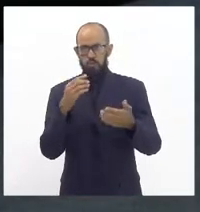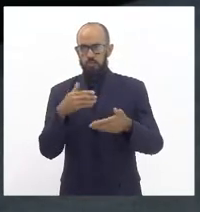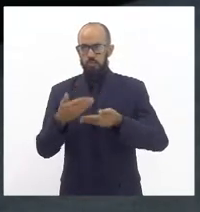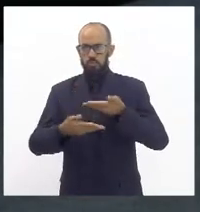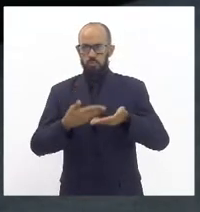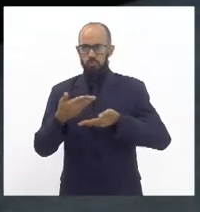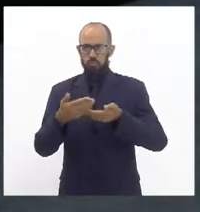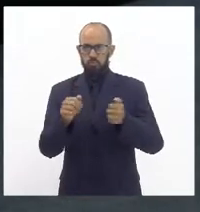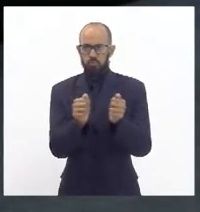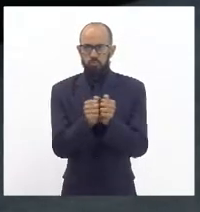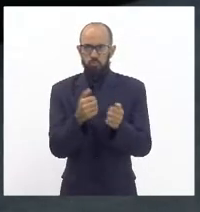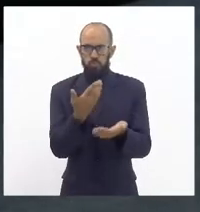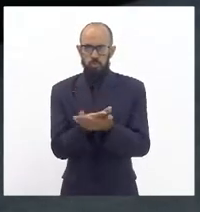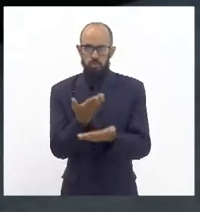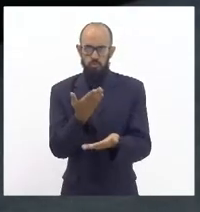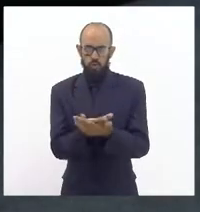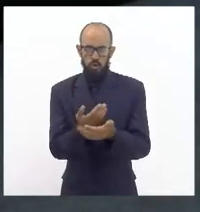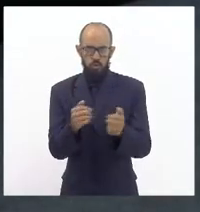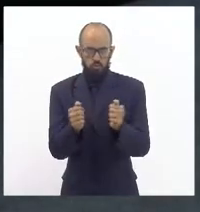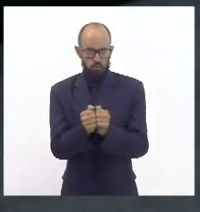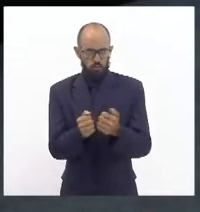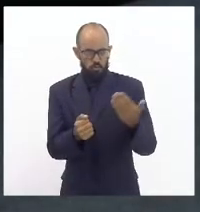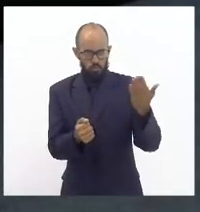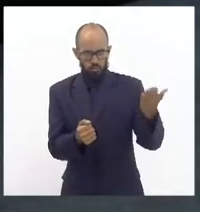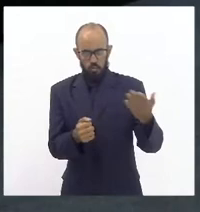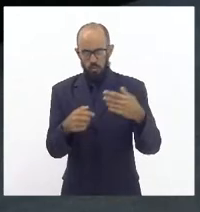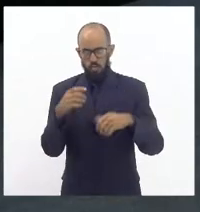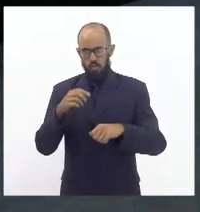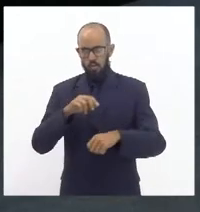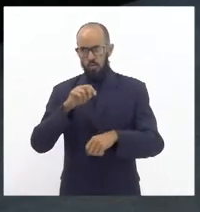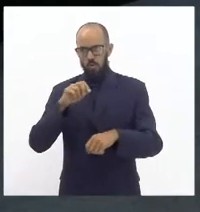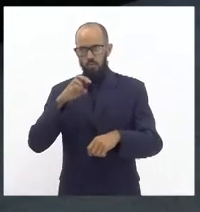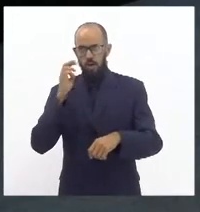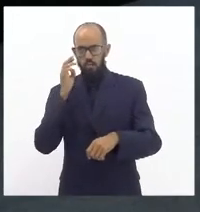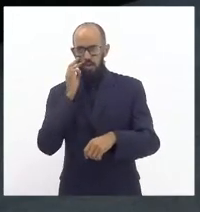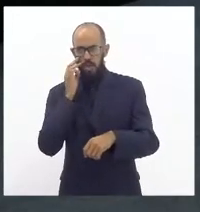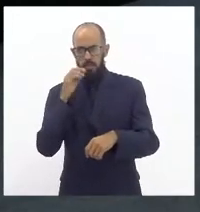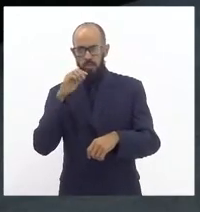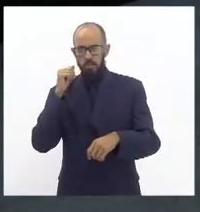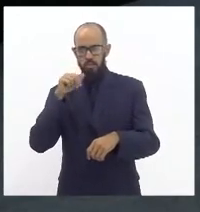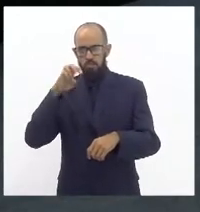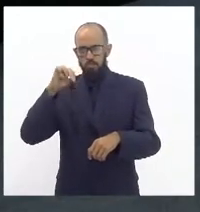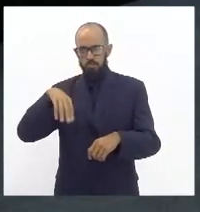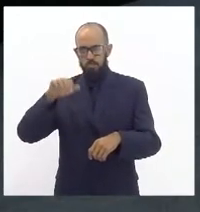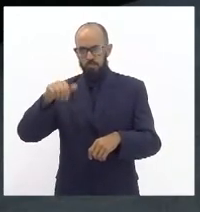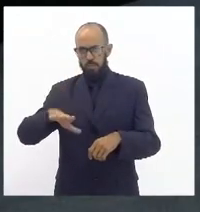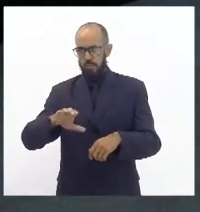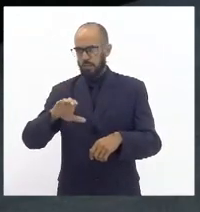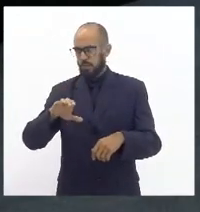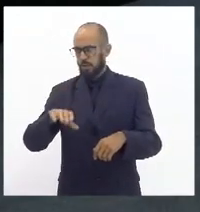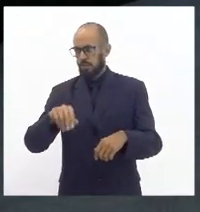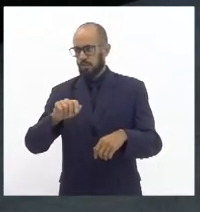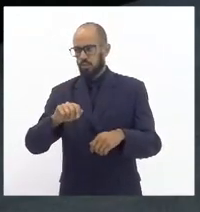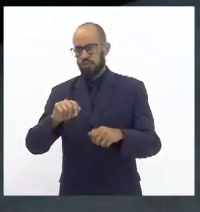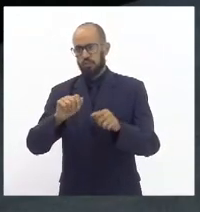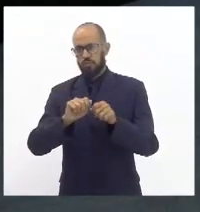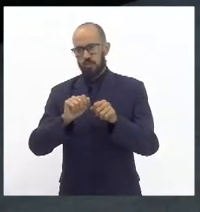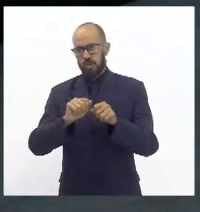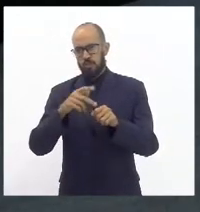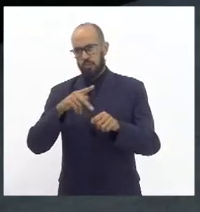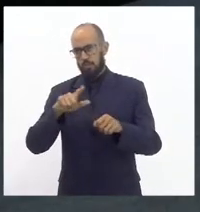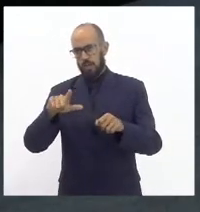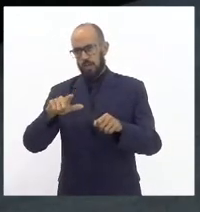escolas em conjunto com vossa excelência com deputado waldeck um deputado do minc a gente apresentou o projeto 4642